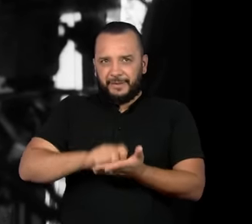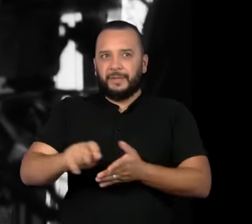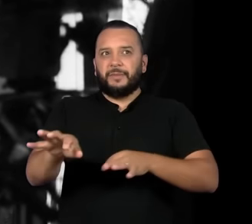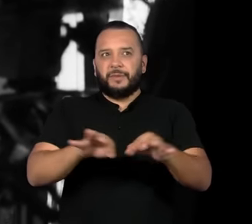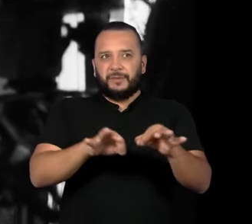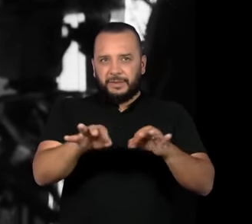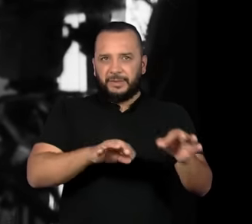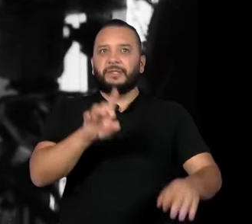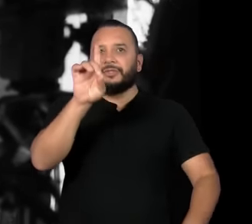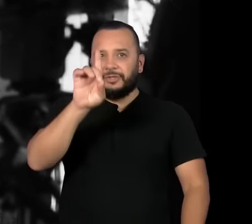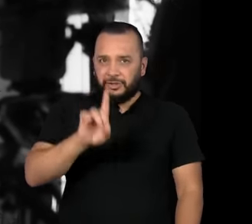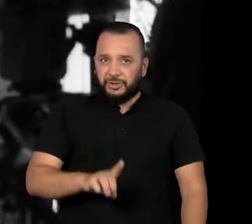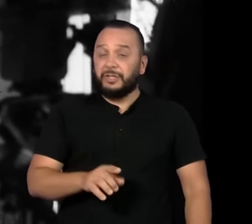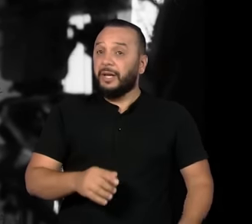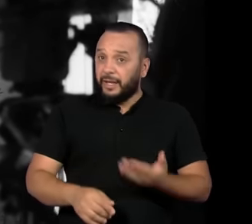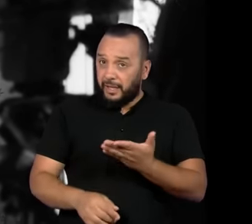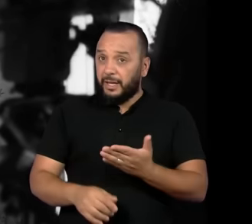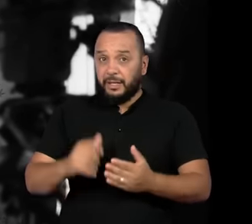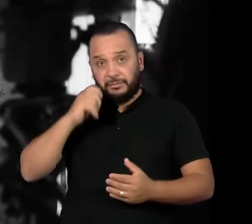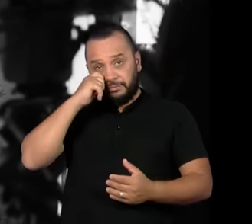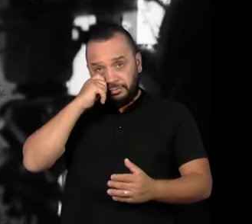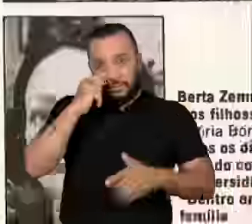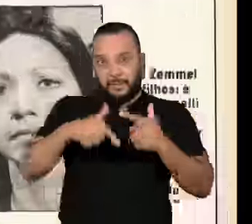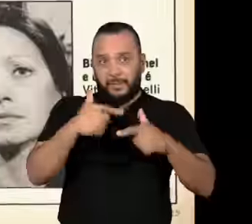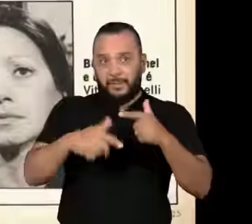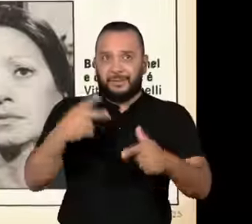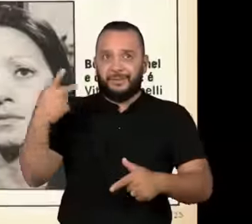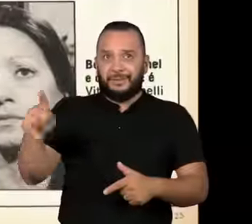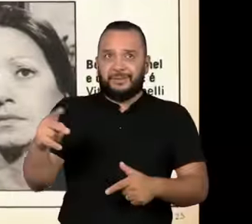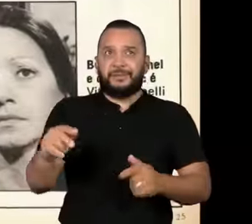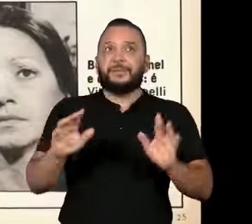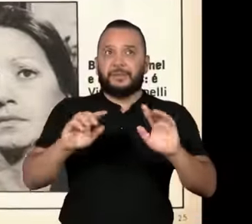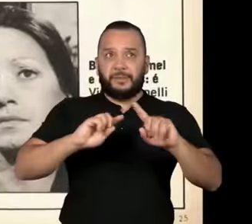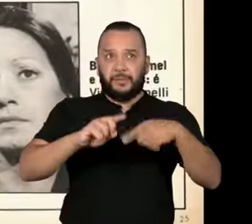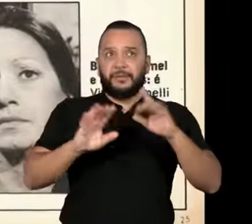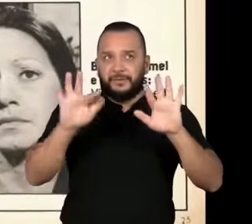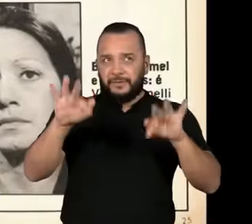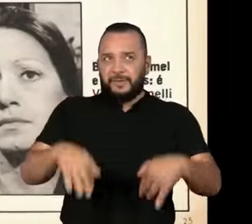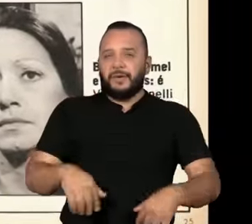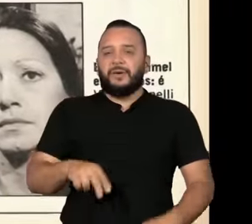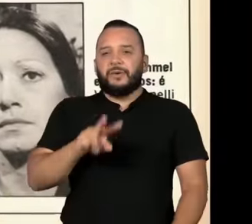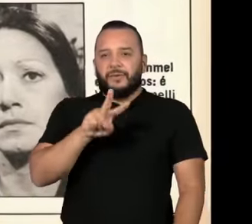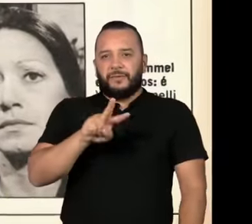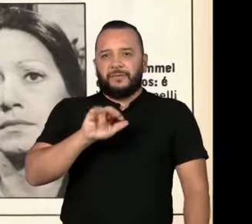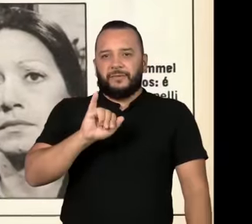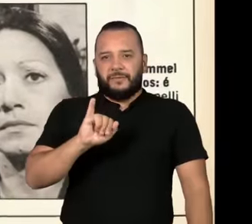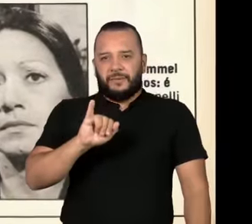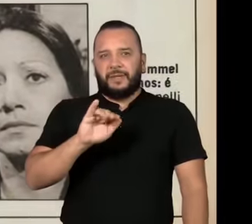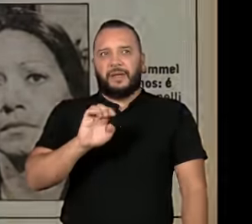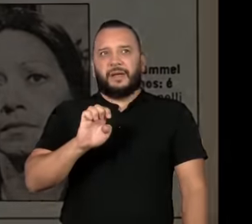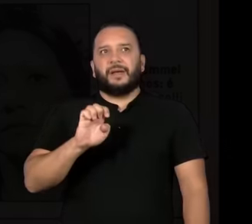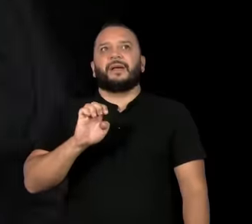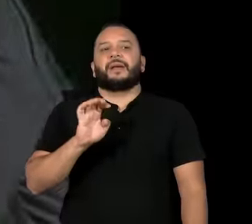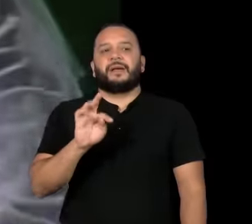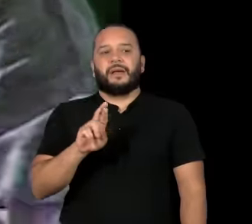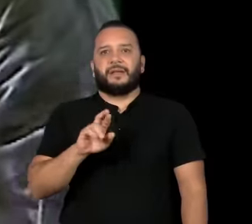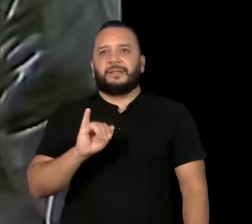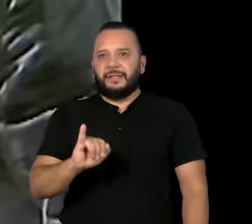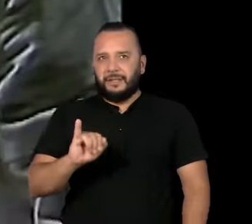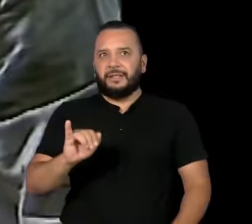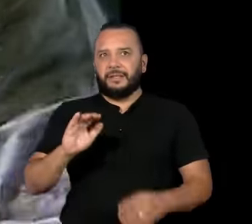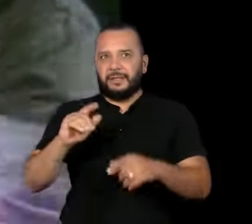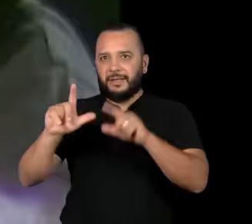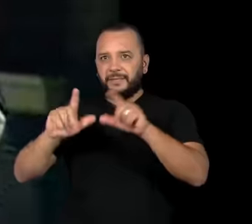e dirigir pessoalmente as suas obras. Com o final da TV Tupi, Vietri passou por várias emissoras